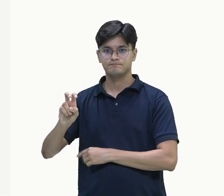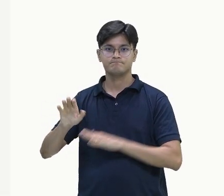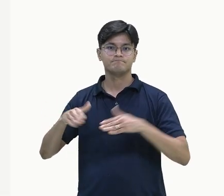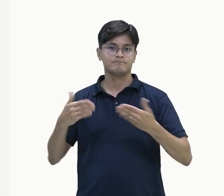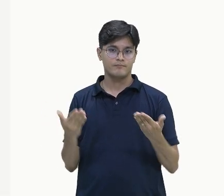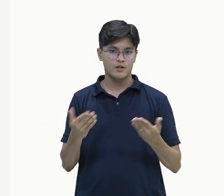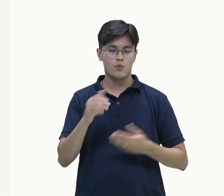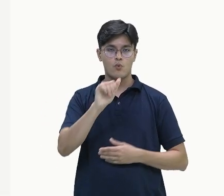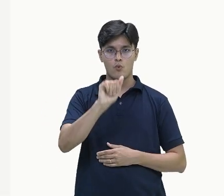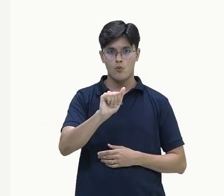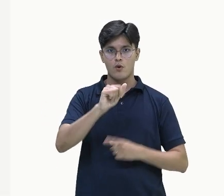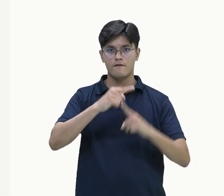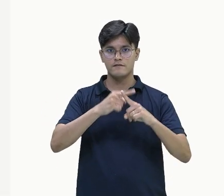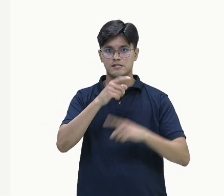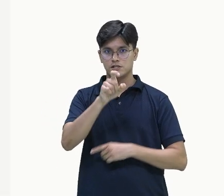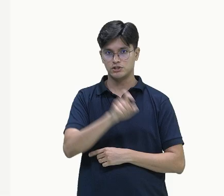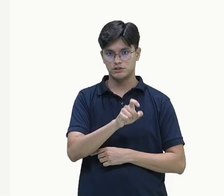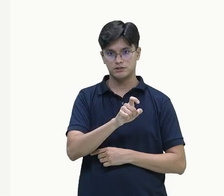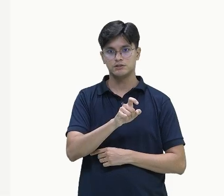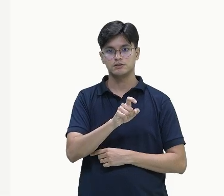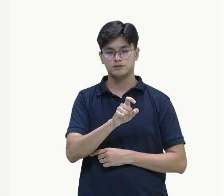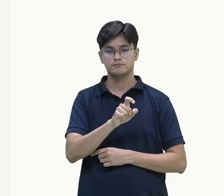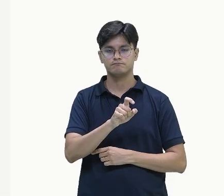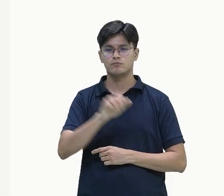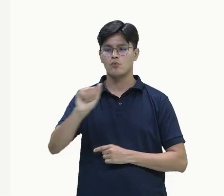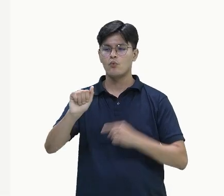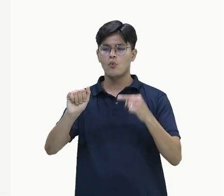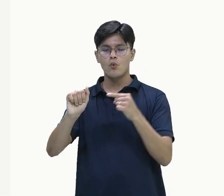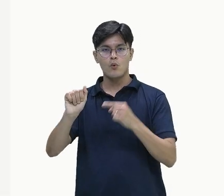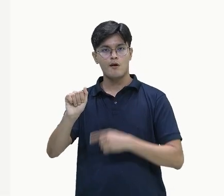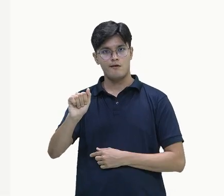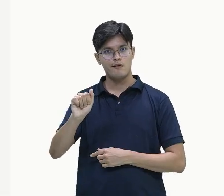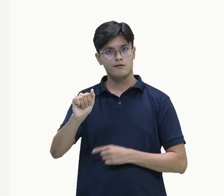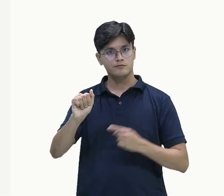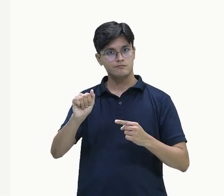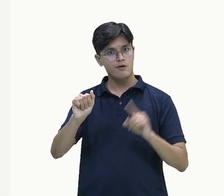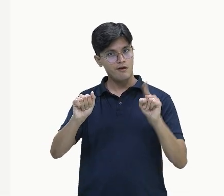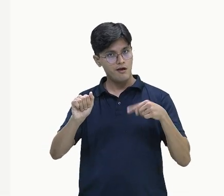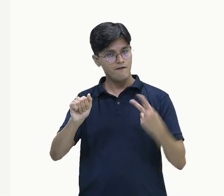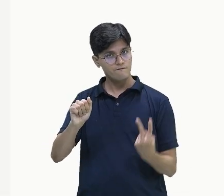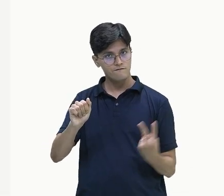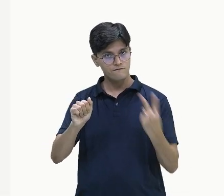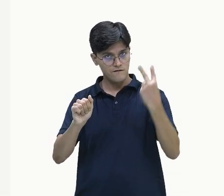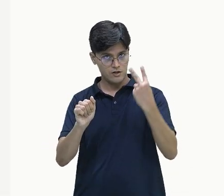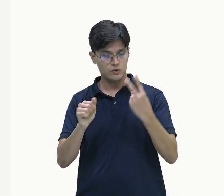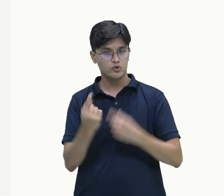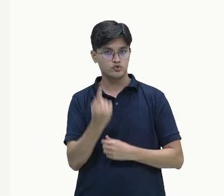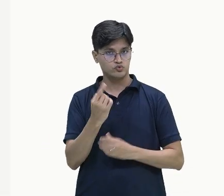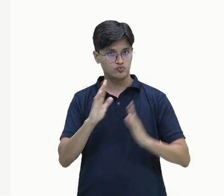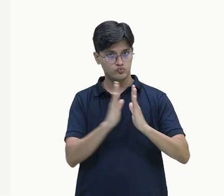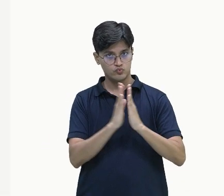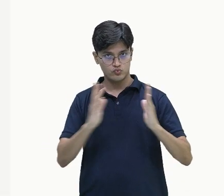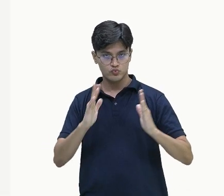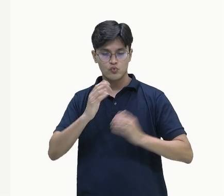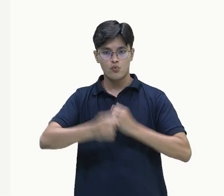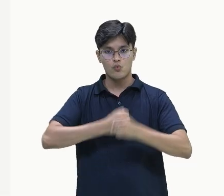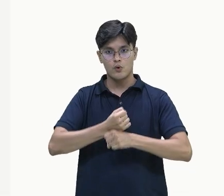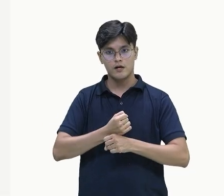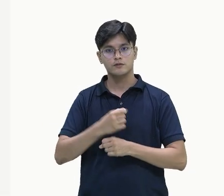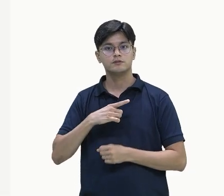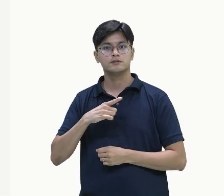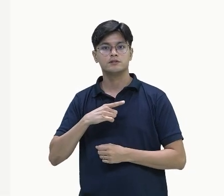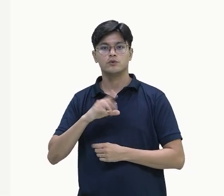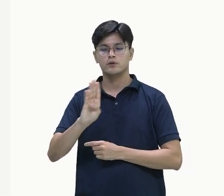vezes X, que é o AX mais B, onde A é o valor que aumenta por ano e o B, que é o termo fixo, é